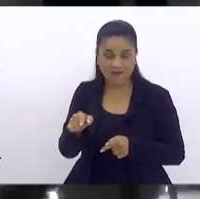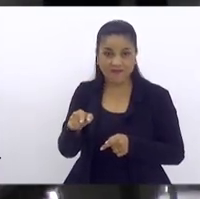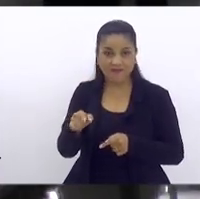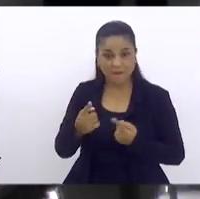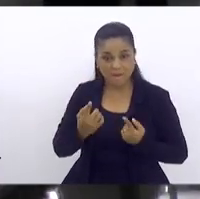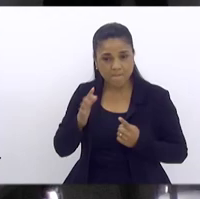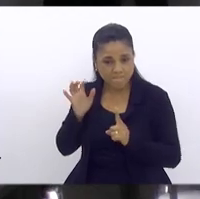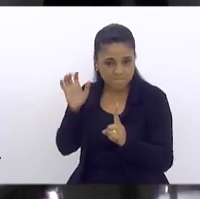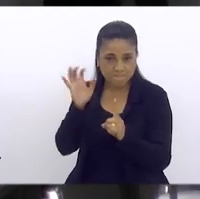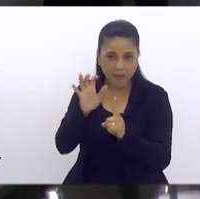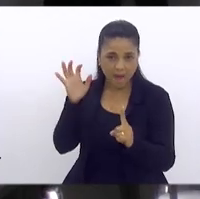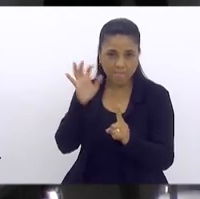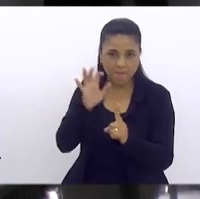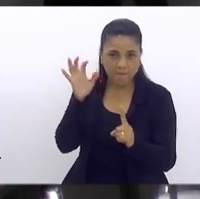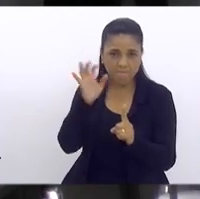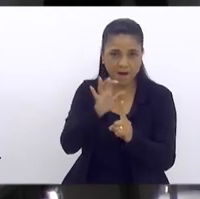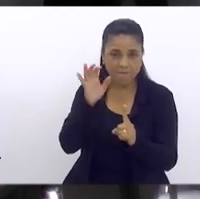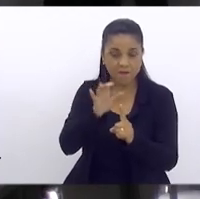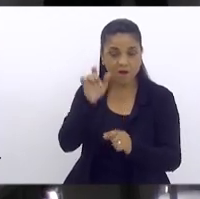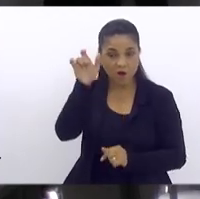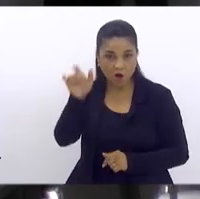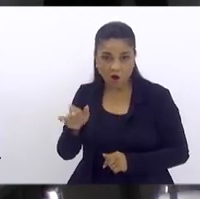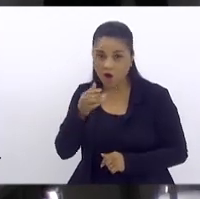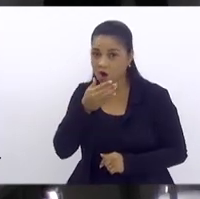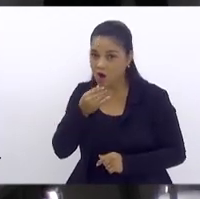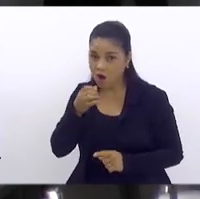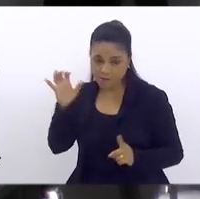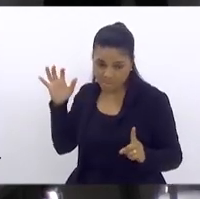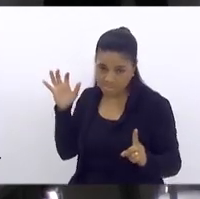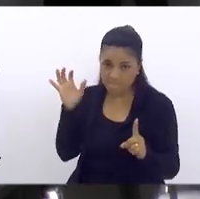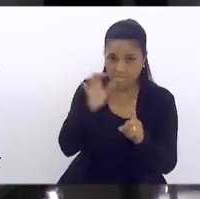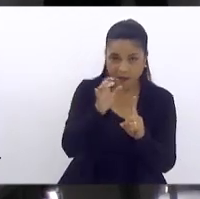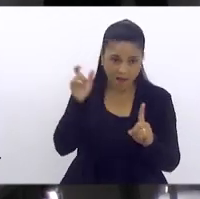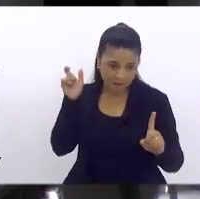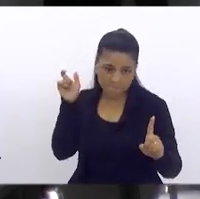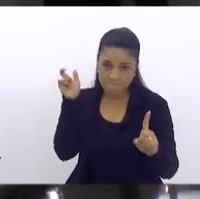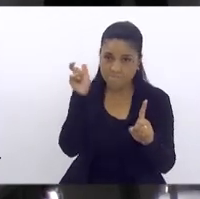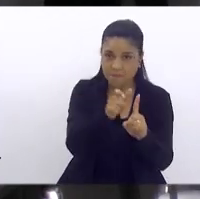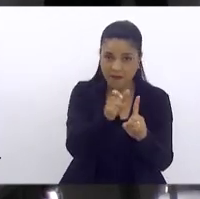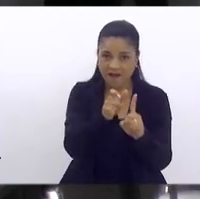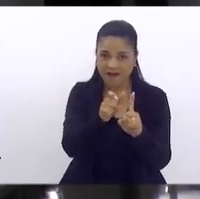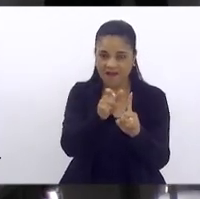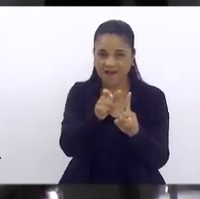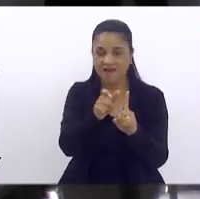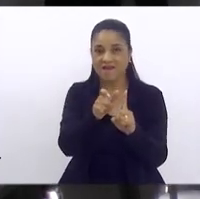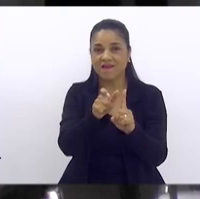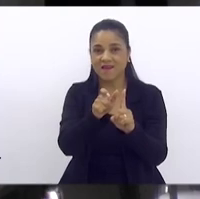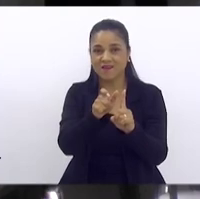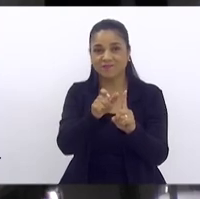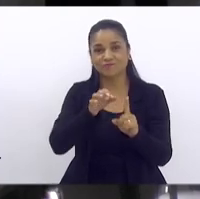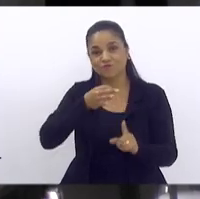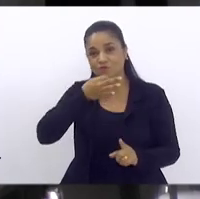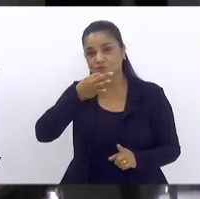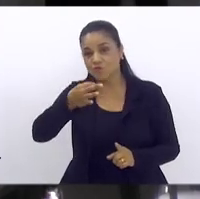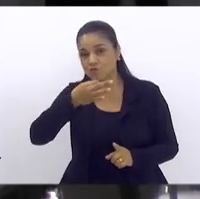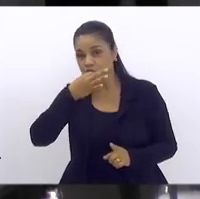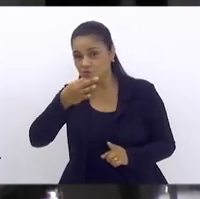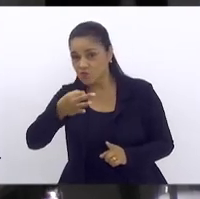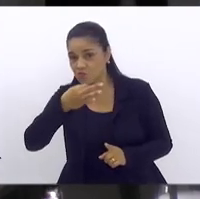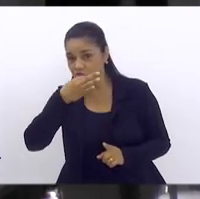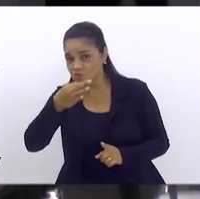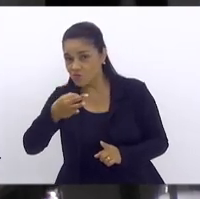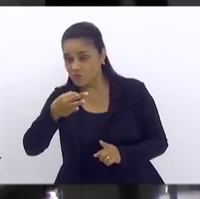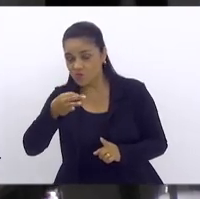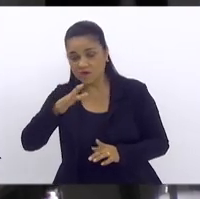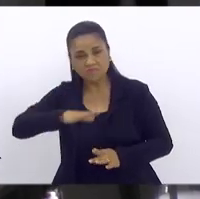ataques, esses agressores, digamos assim, deixam de evocar argumentações dentro dali do campo das ideias